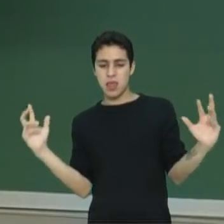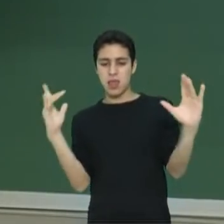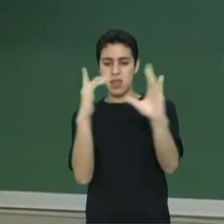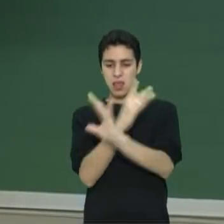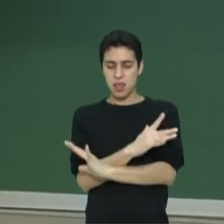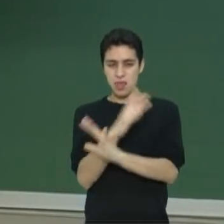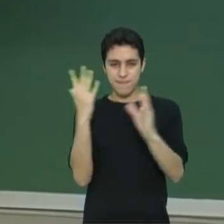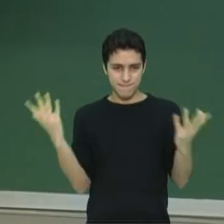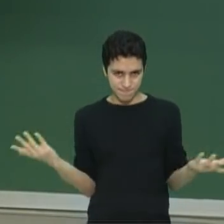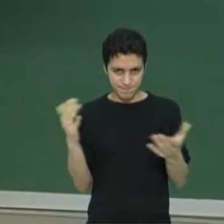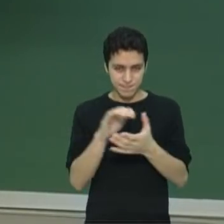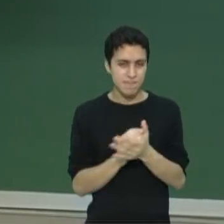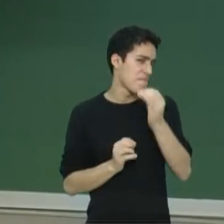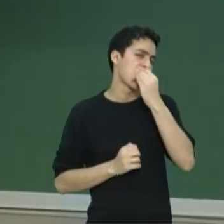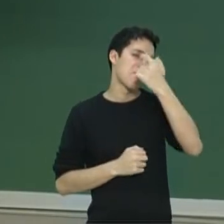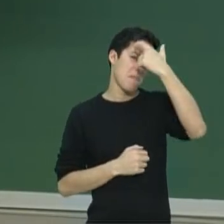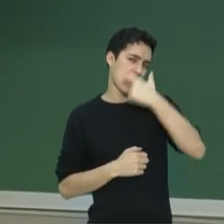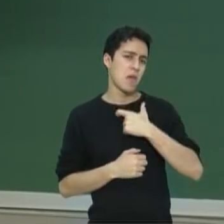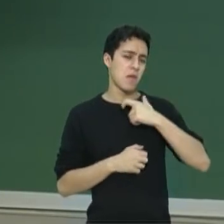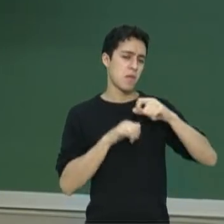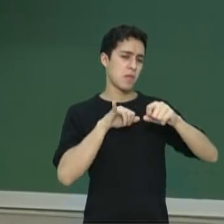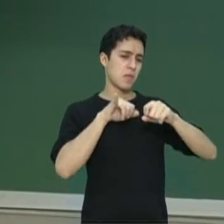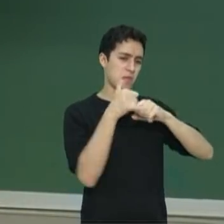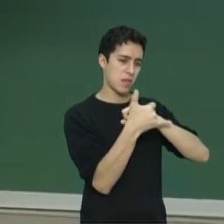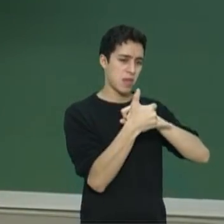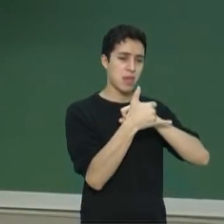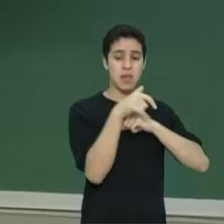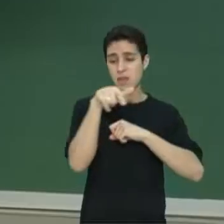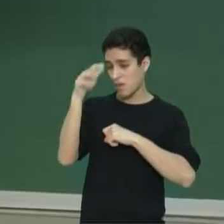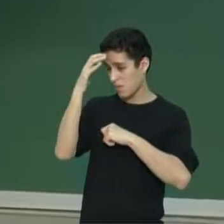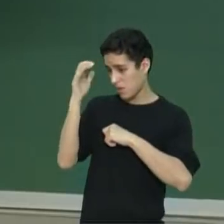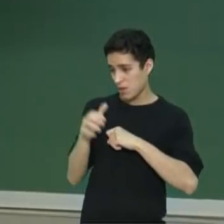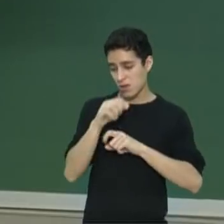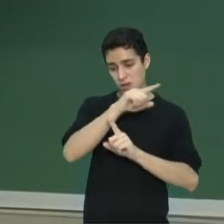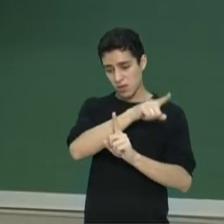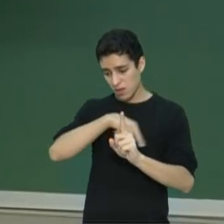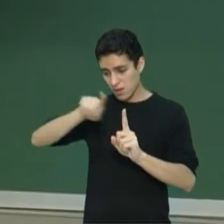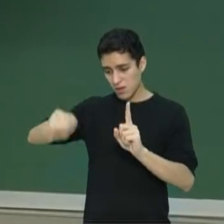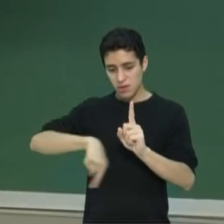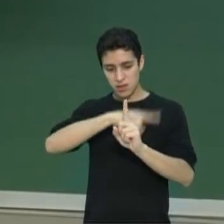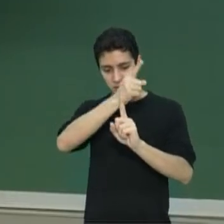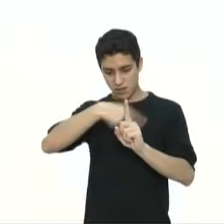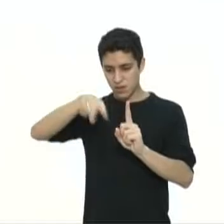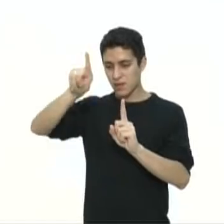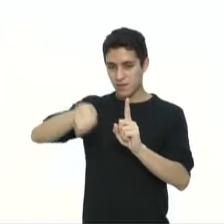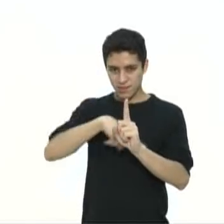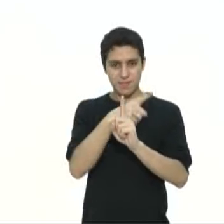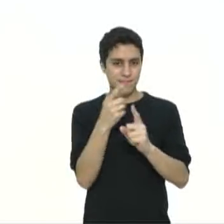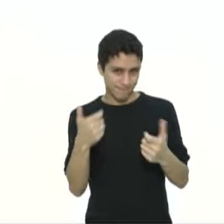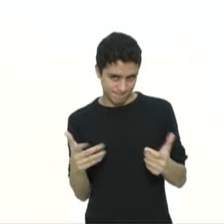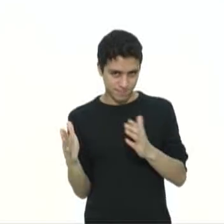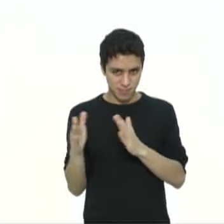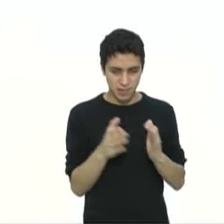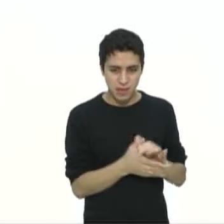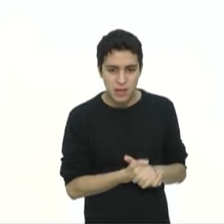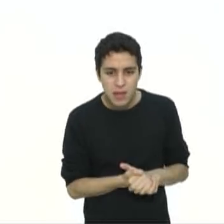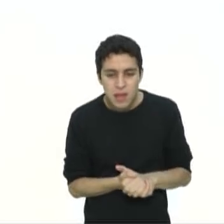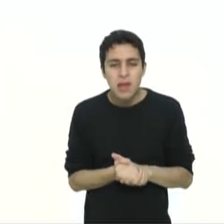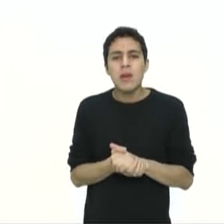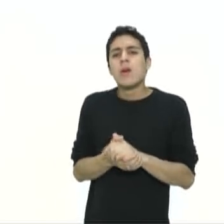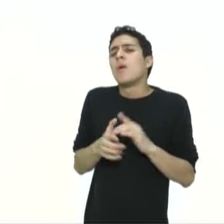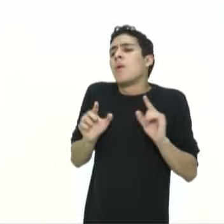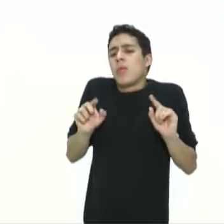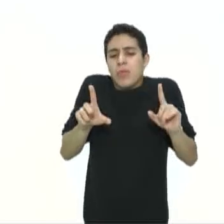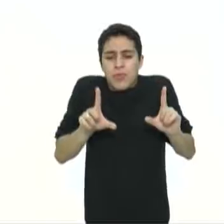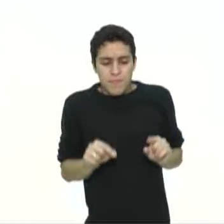região metropolitana de Curitiba, e trabalho na capital, faço migração pendular, vou e volto. O recuo na oferta de matérias-primas, também